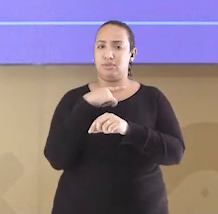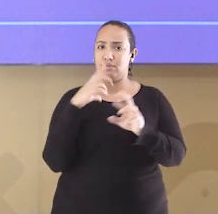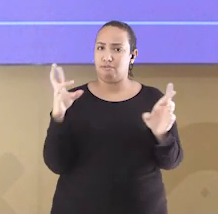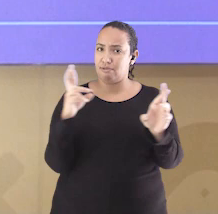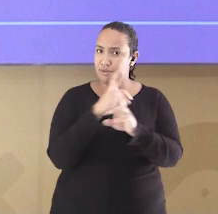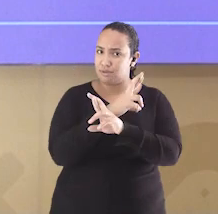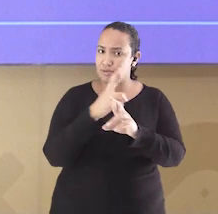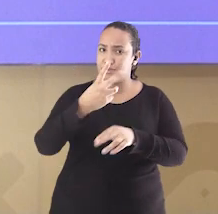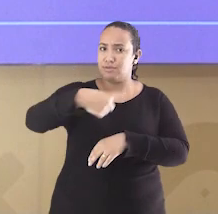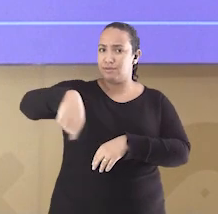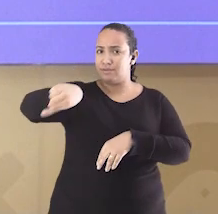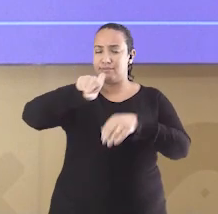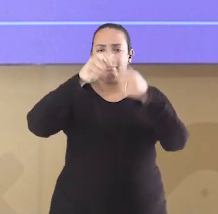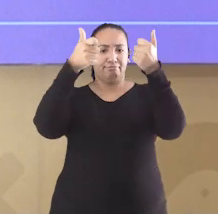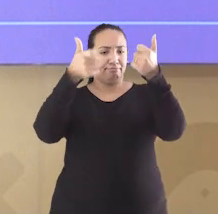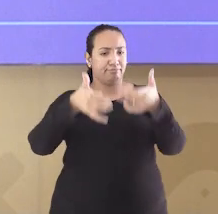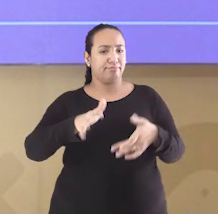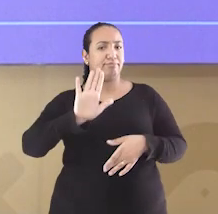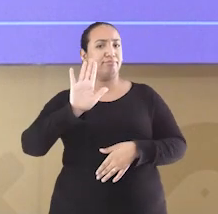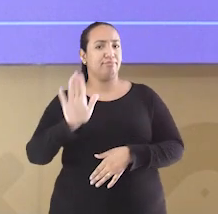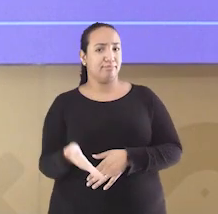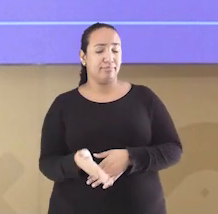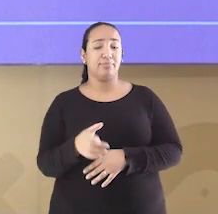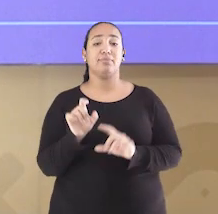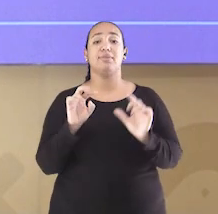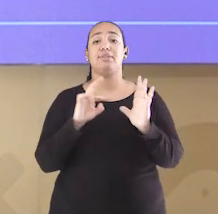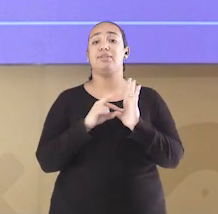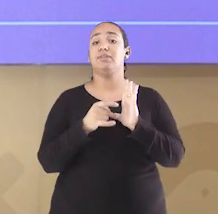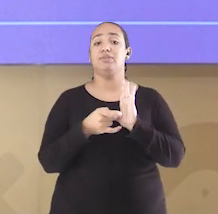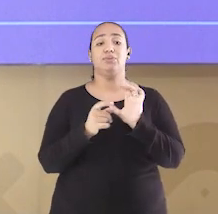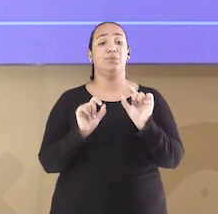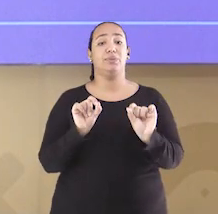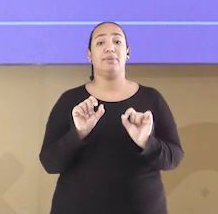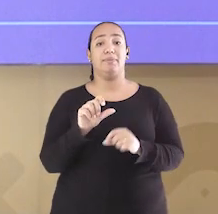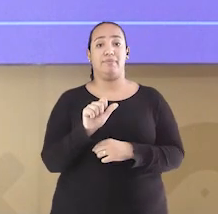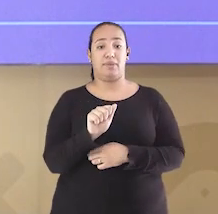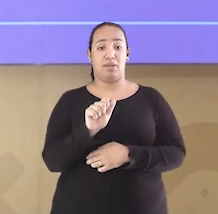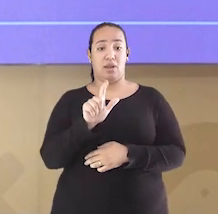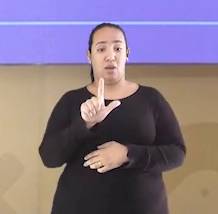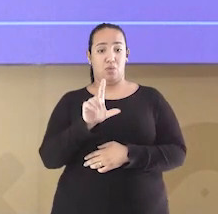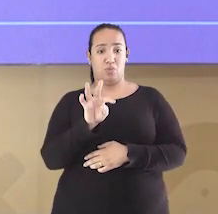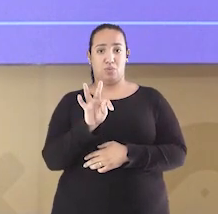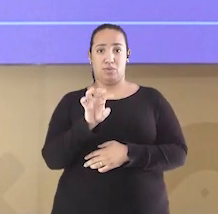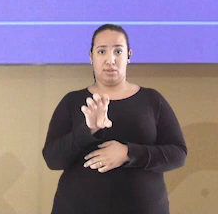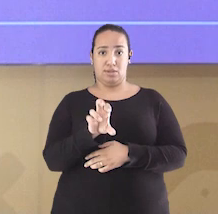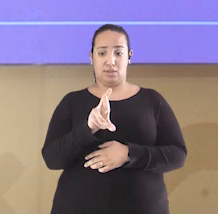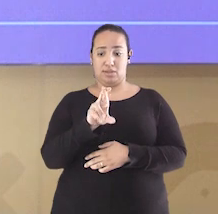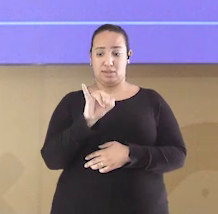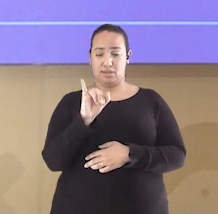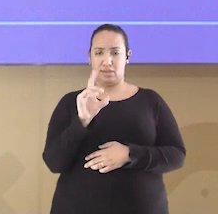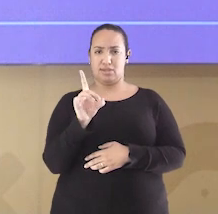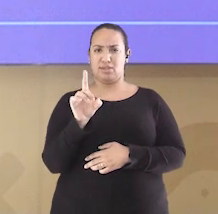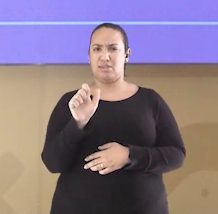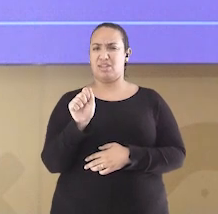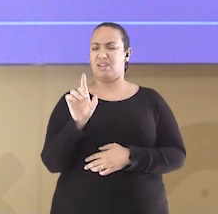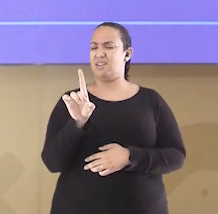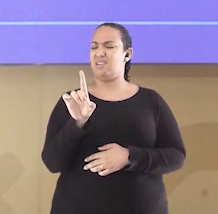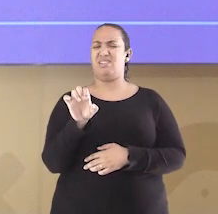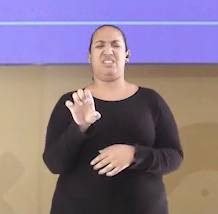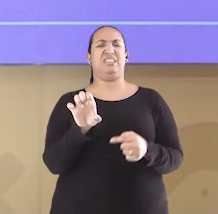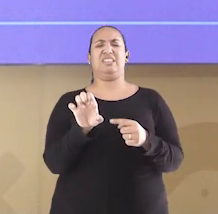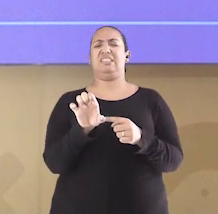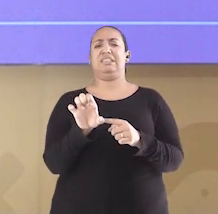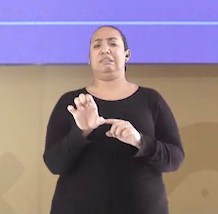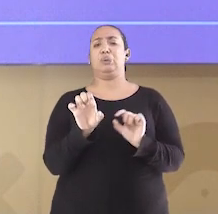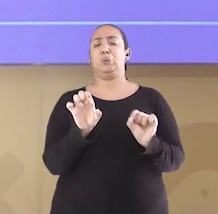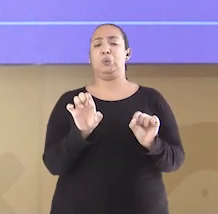ver com o que já falamos até aqui, que é a alteridade. Calma, eu já vou explicar o sentido dessa